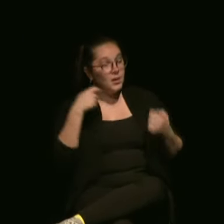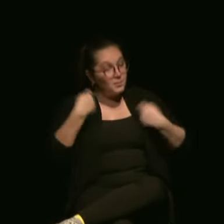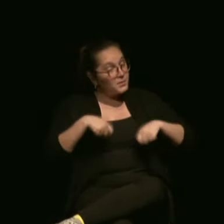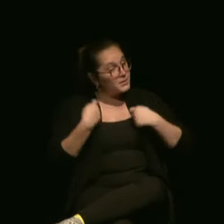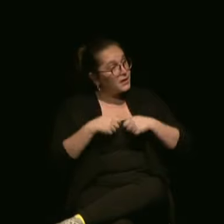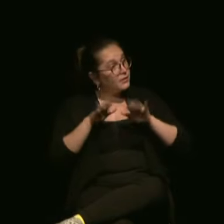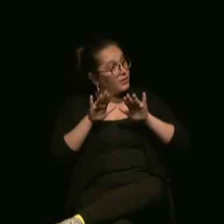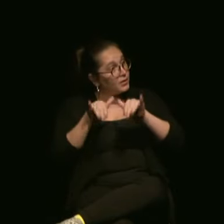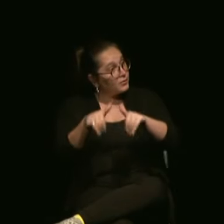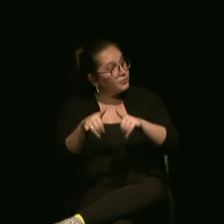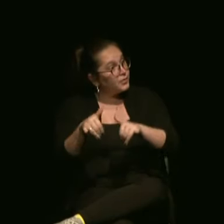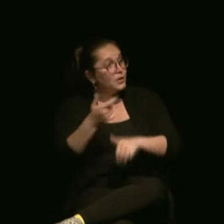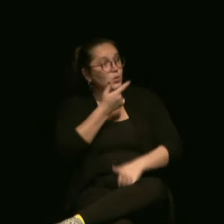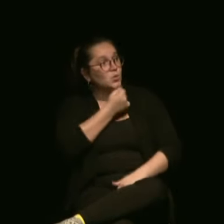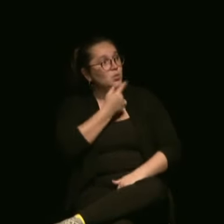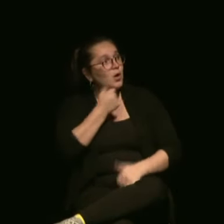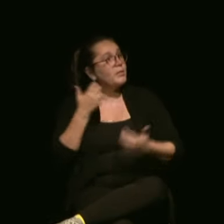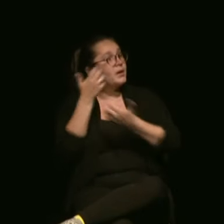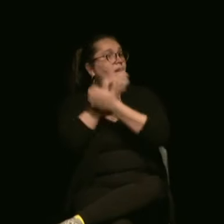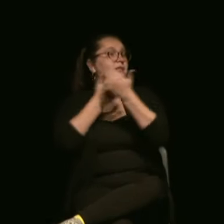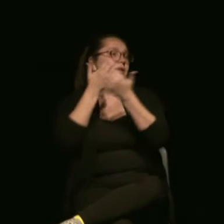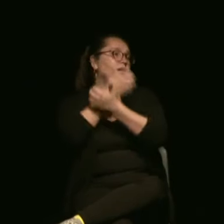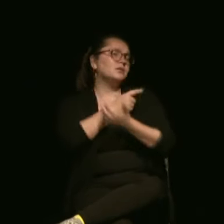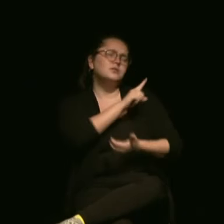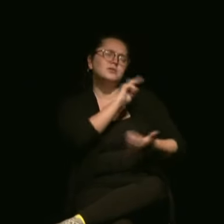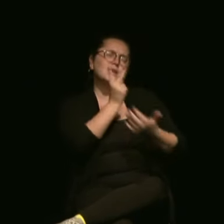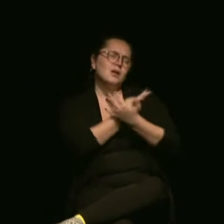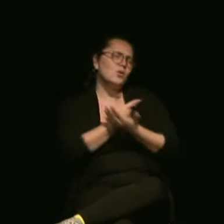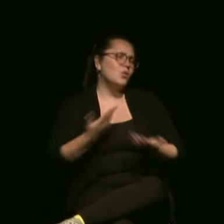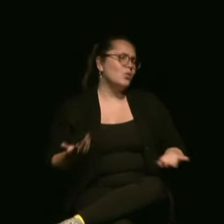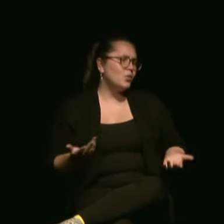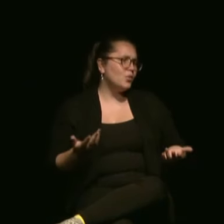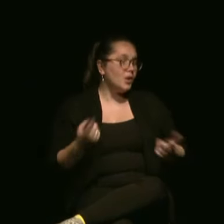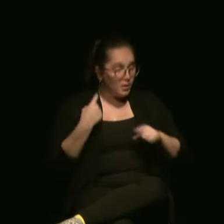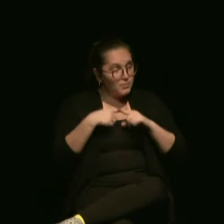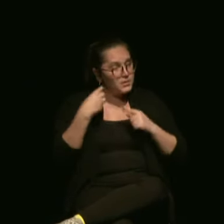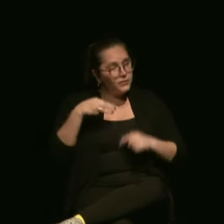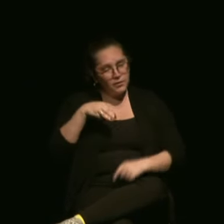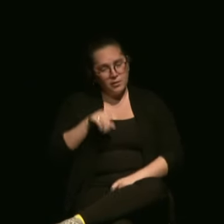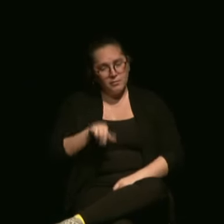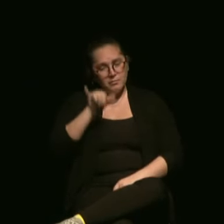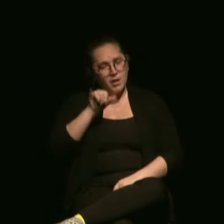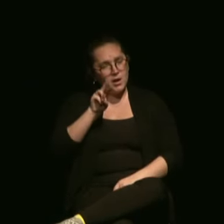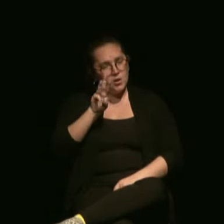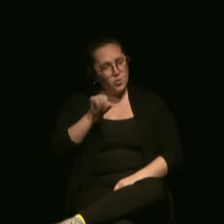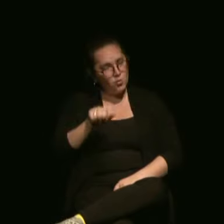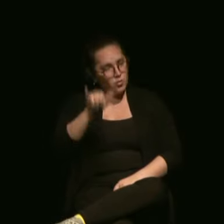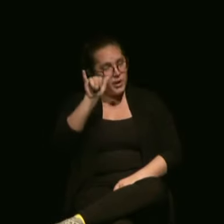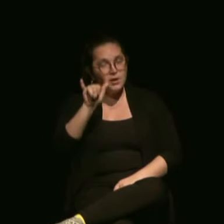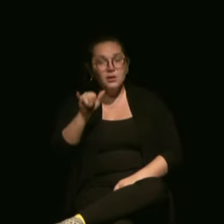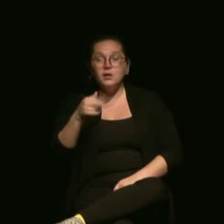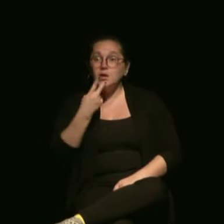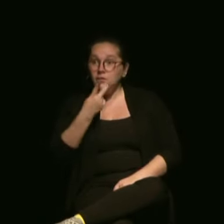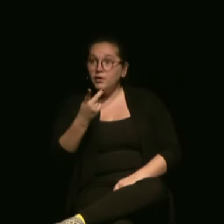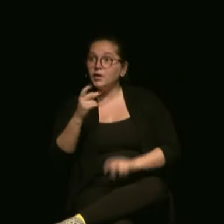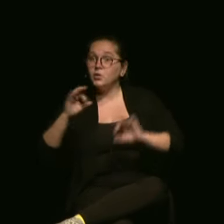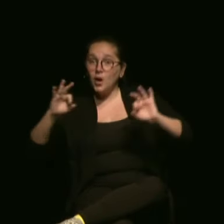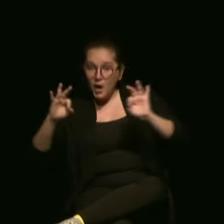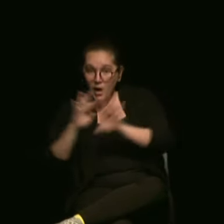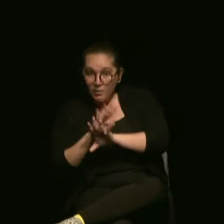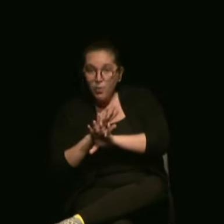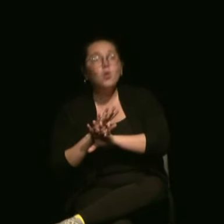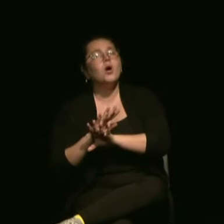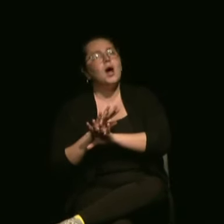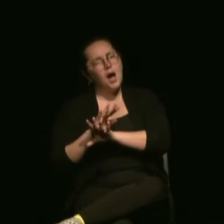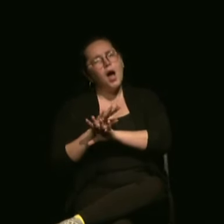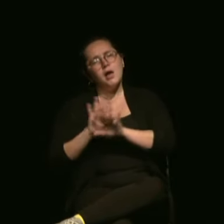com o seu Henrique cantando My Way, inclusive dizendo: acabou? Ele encerra o filme, né?